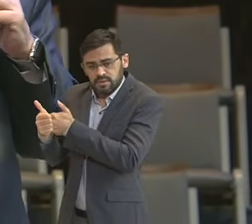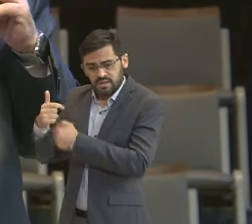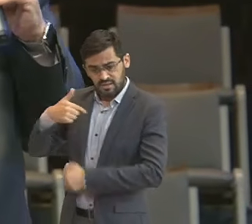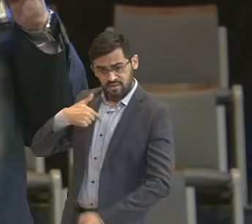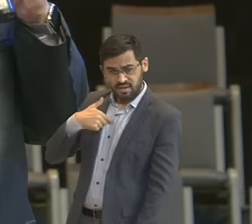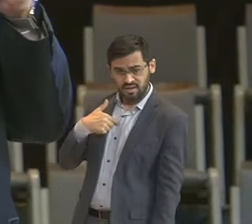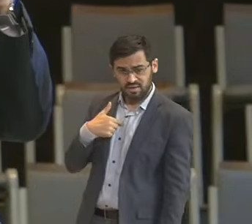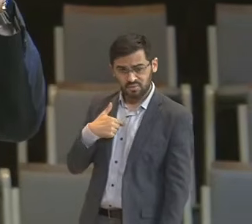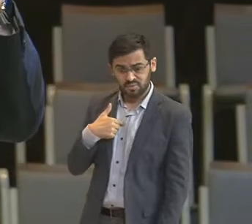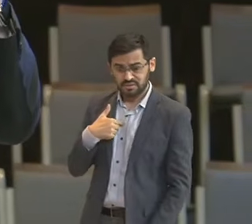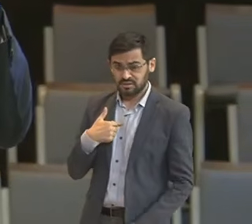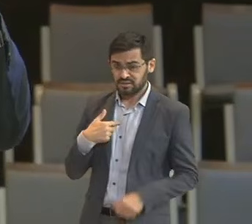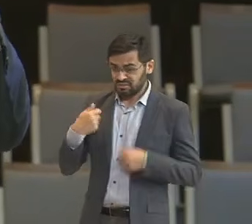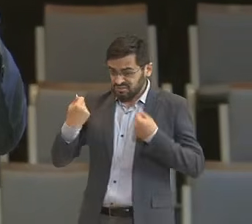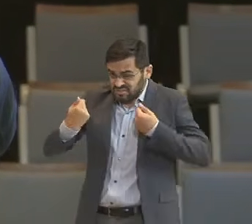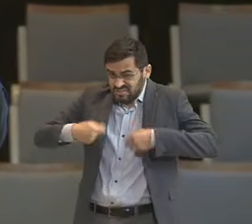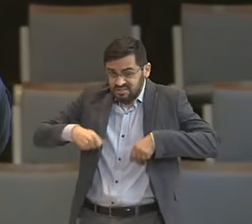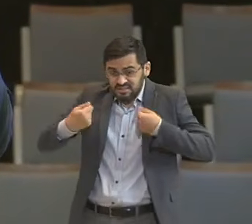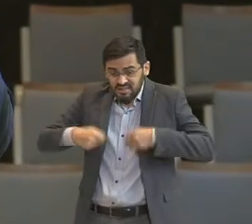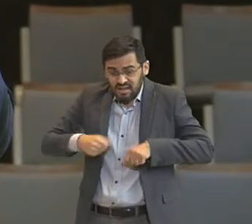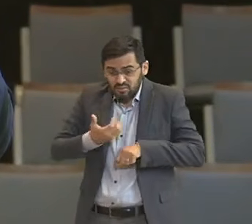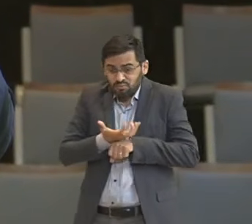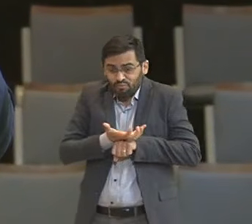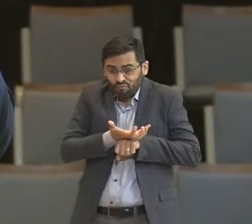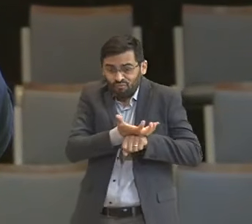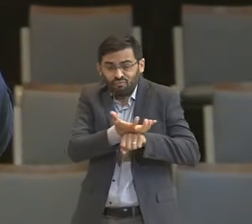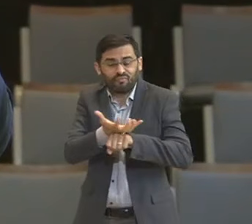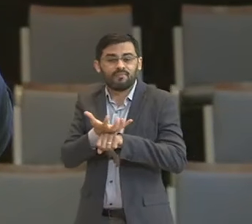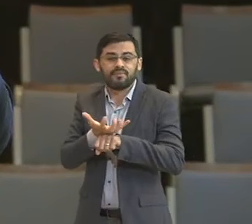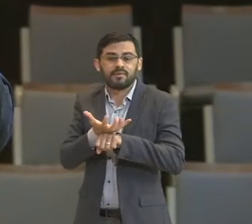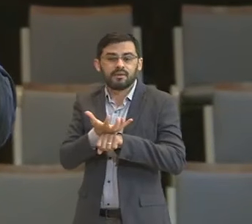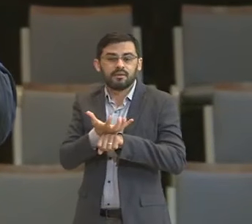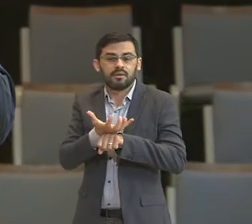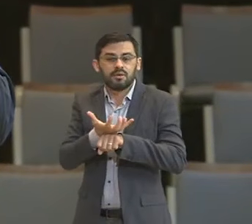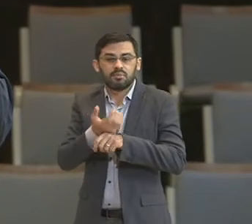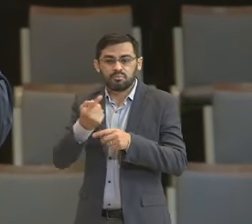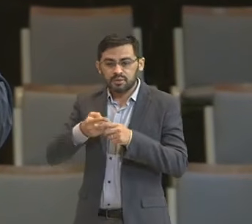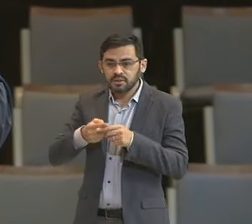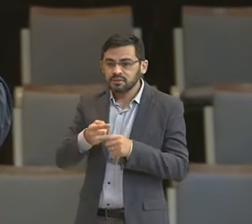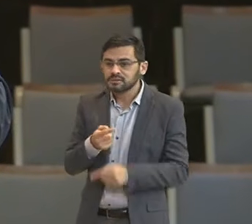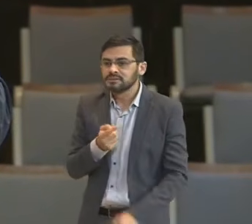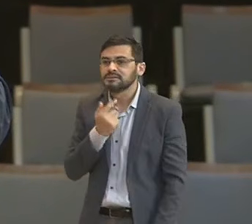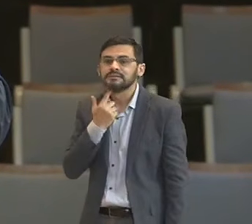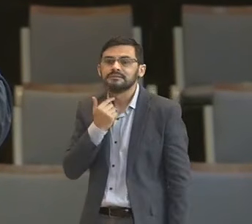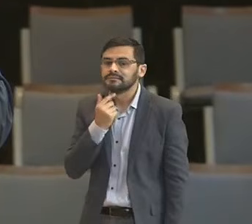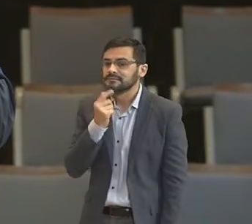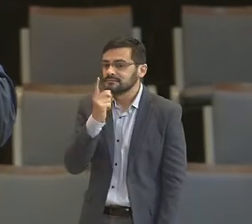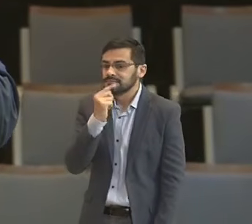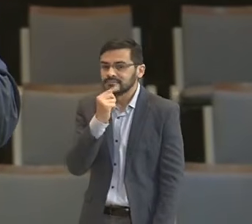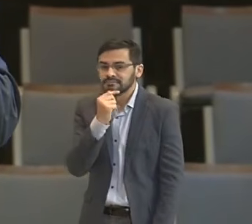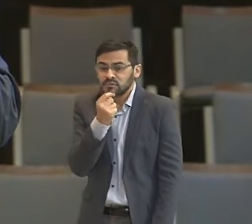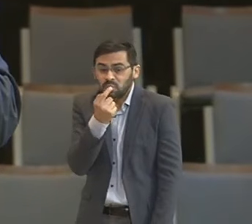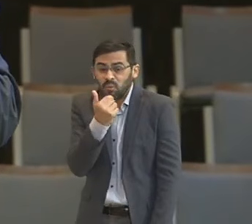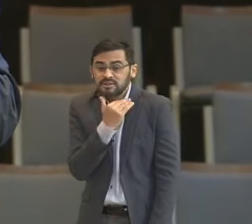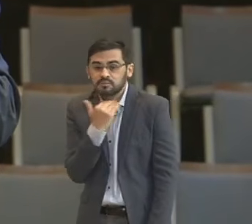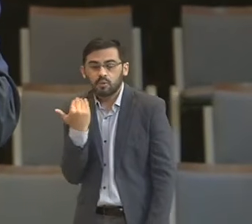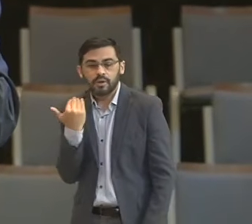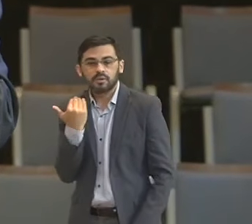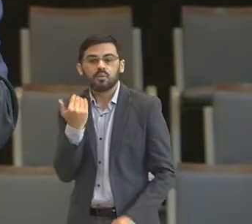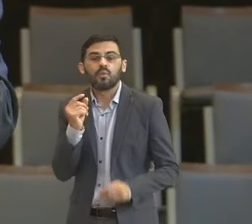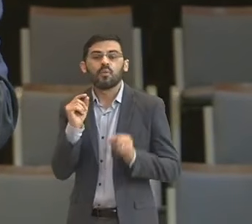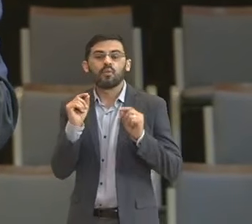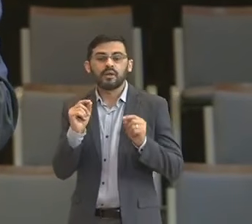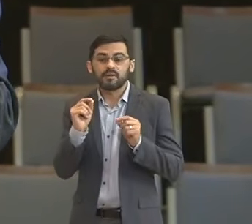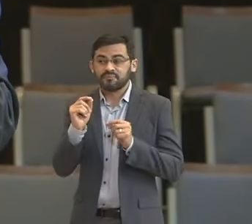era um necessitado de água, porque eu estou morrendo de sede, Ele